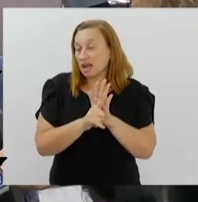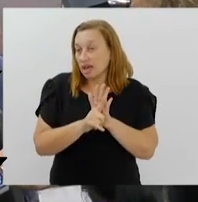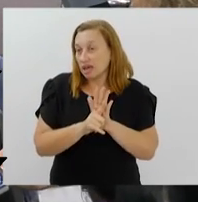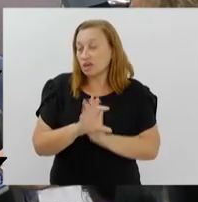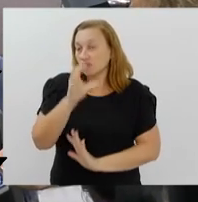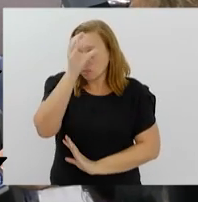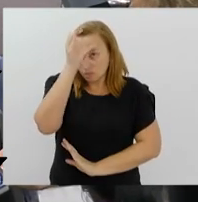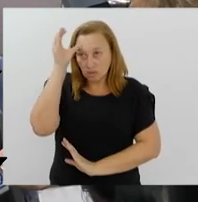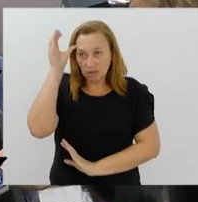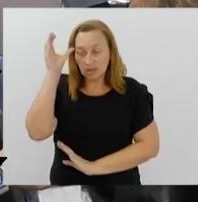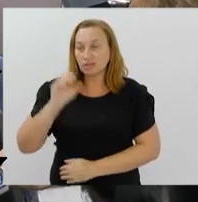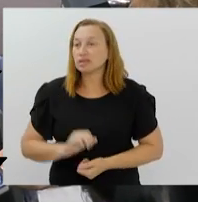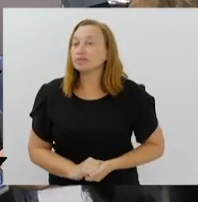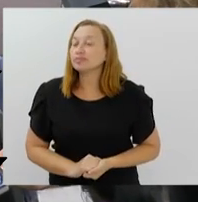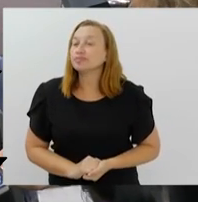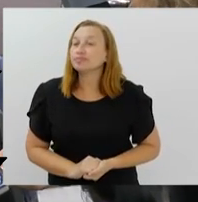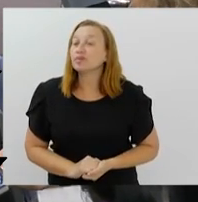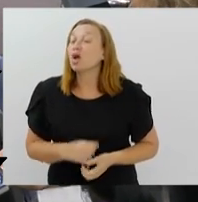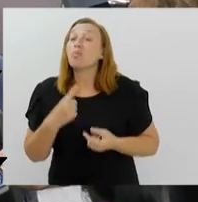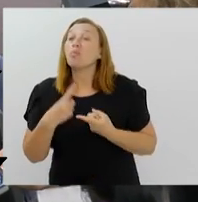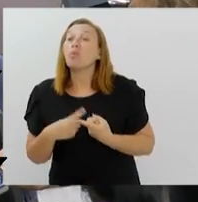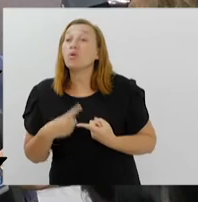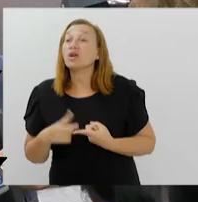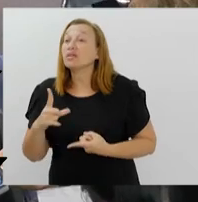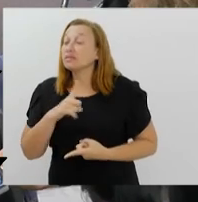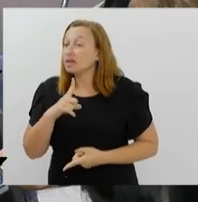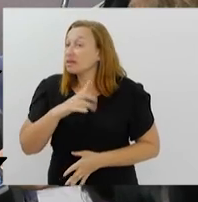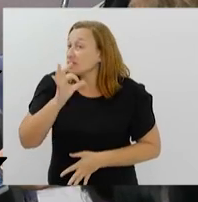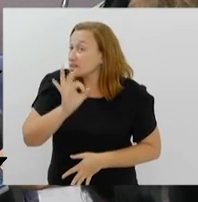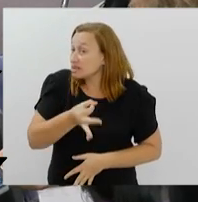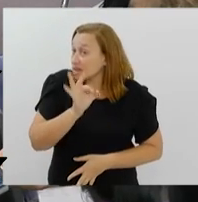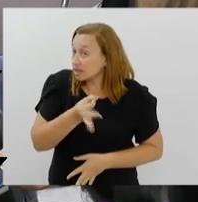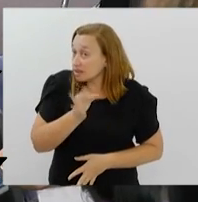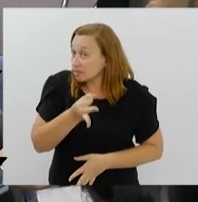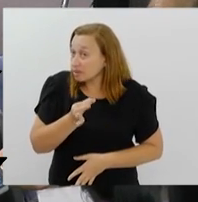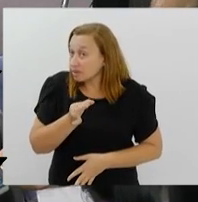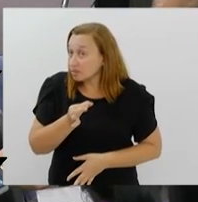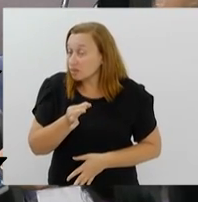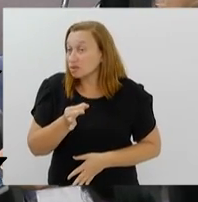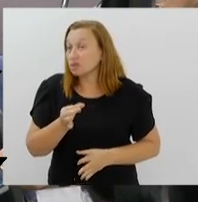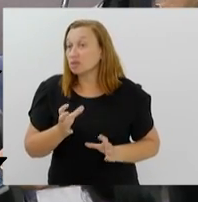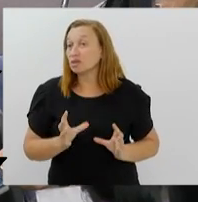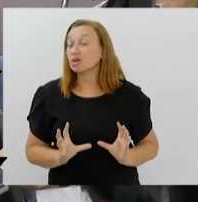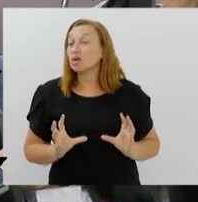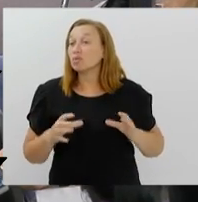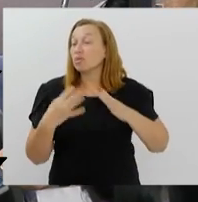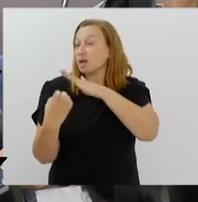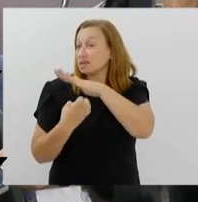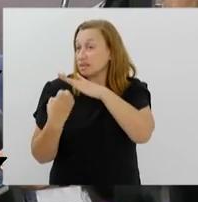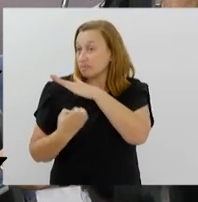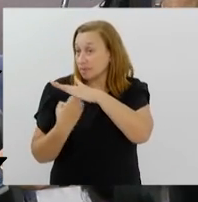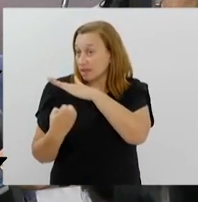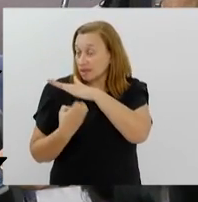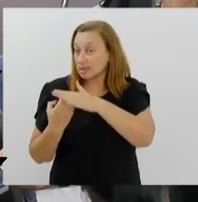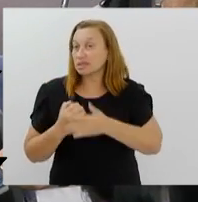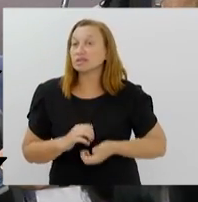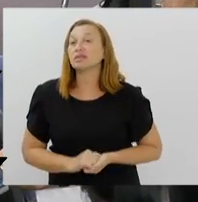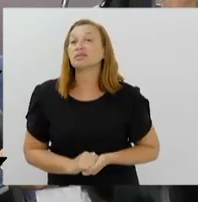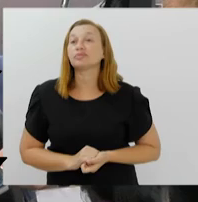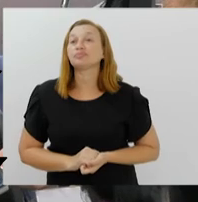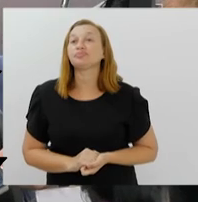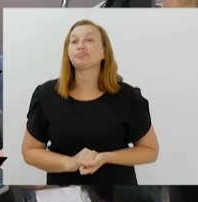do Consumidor Porque existe justamente por Parte dessas operadoras não é